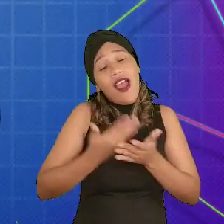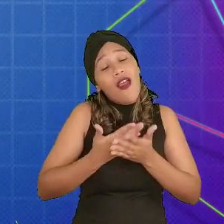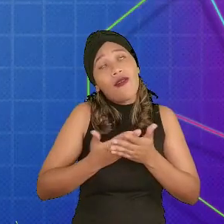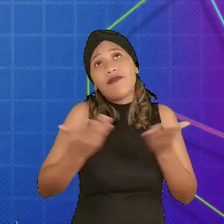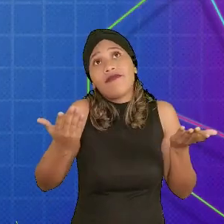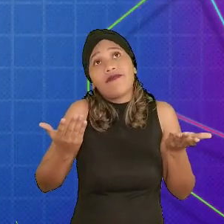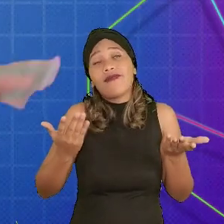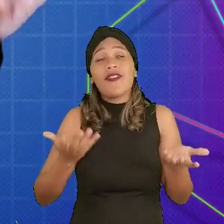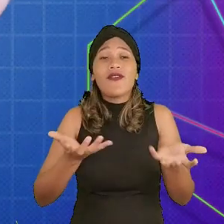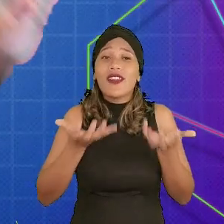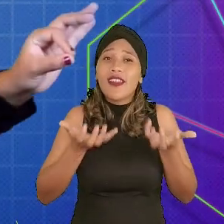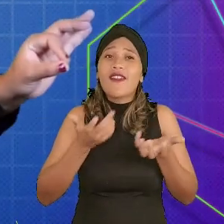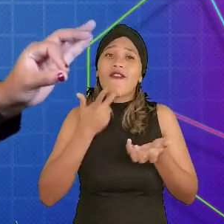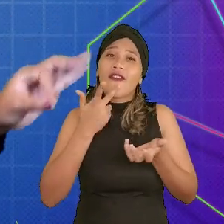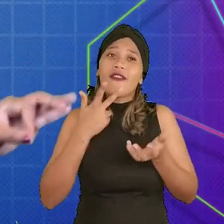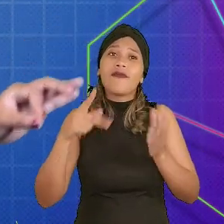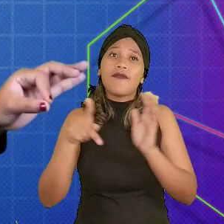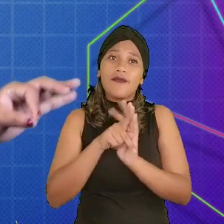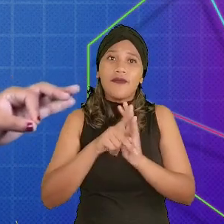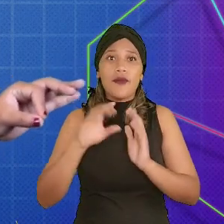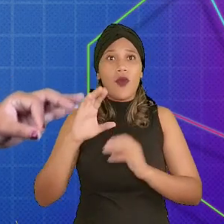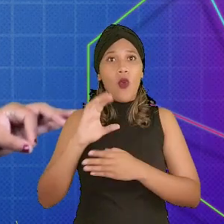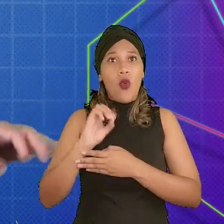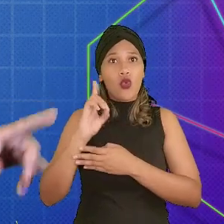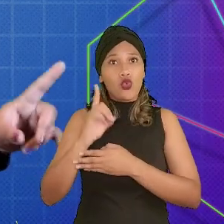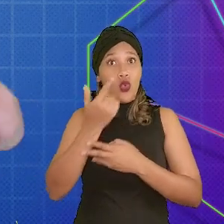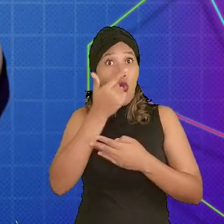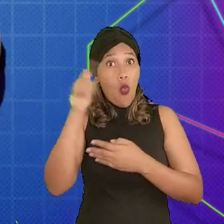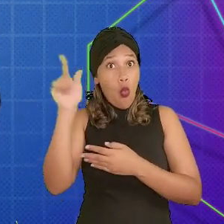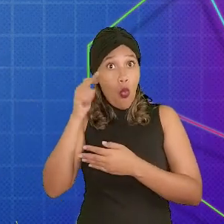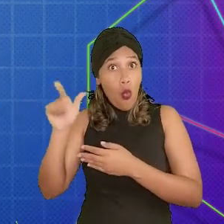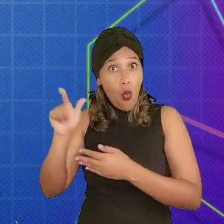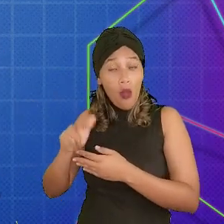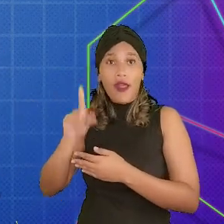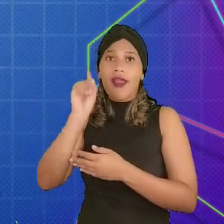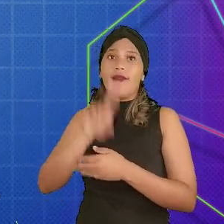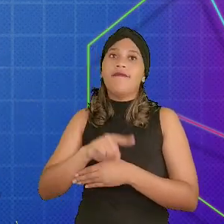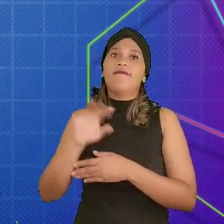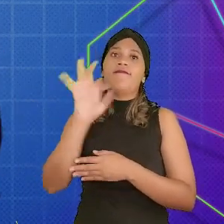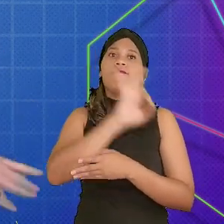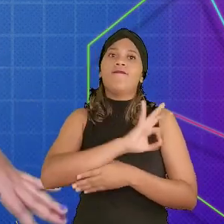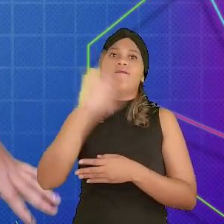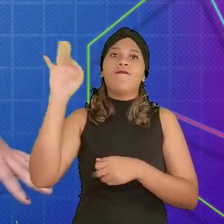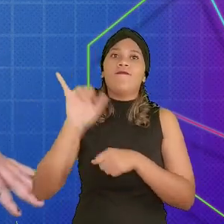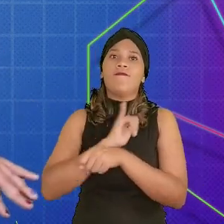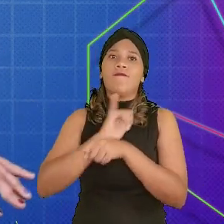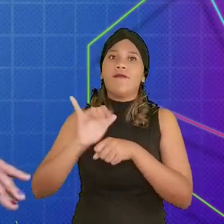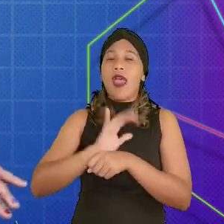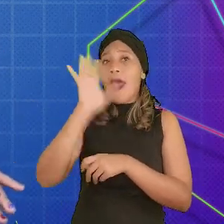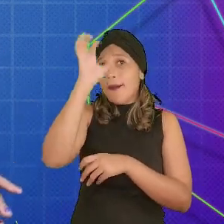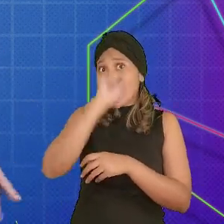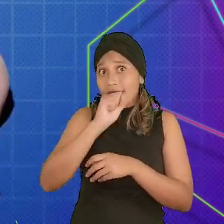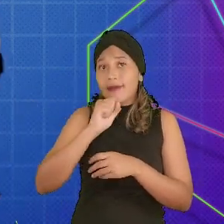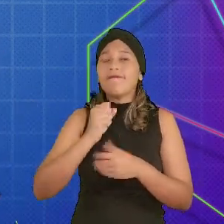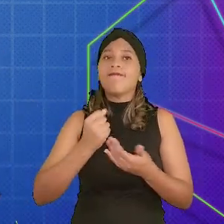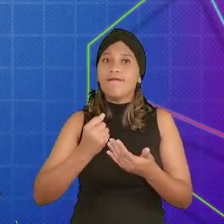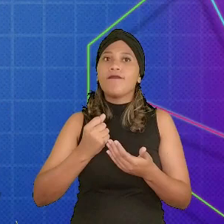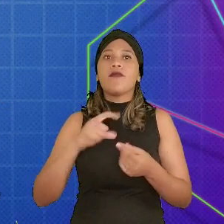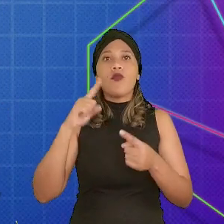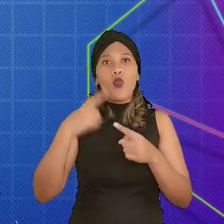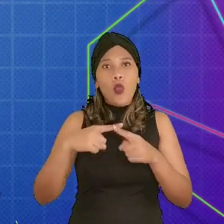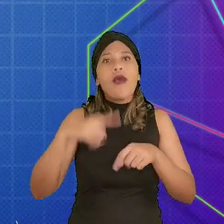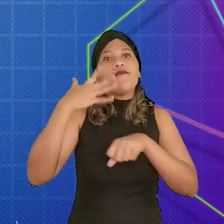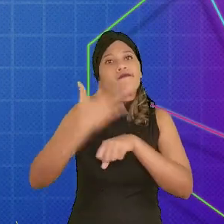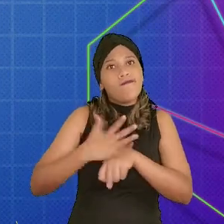nossa aula aqui, pessoal, eu queria dizer que a reprodução de códigos de outros pode ser uma ótima ferramenta de aprendizado. No mundo